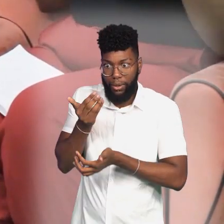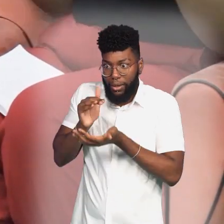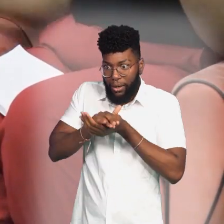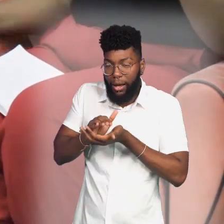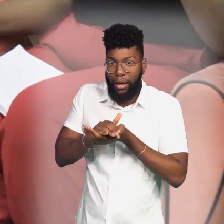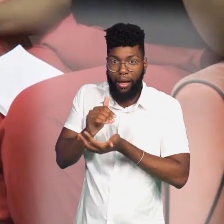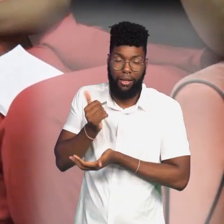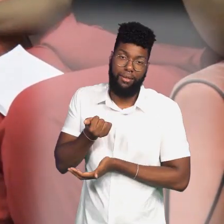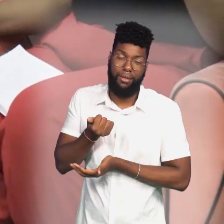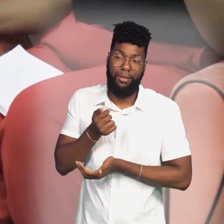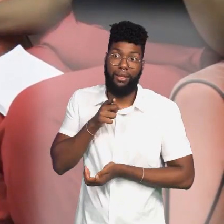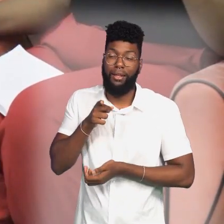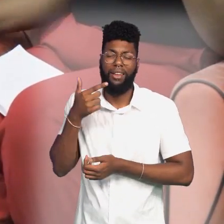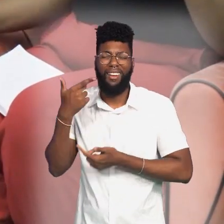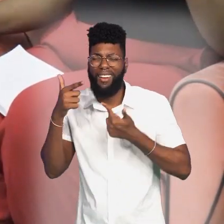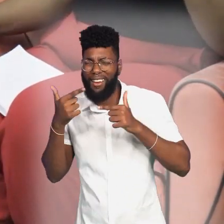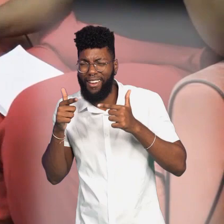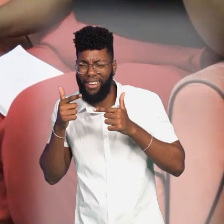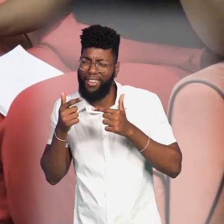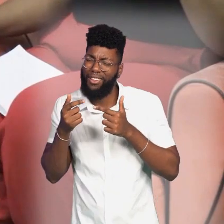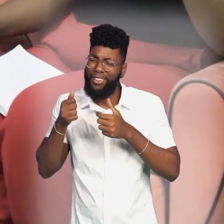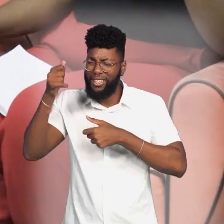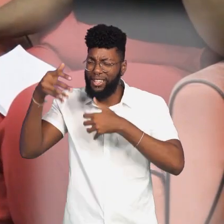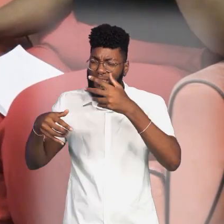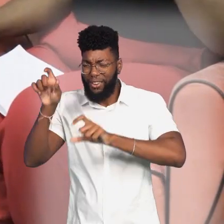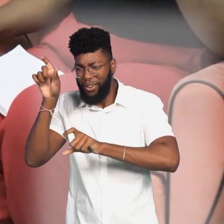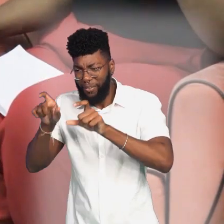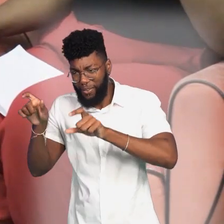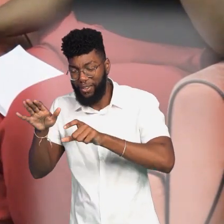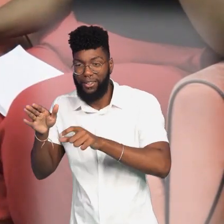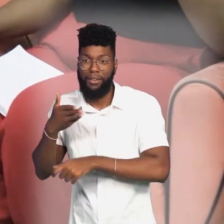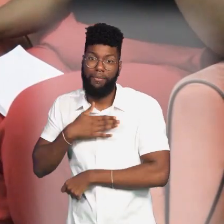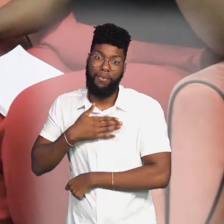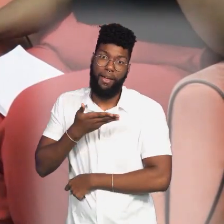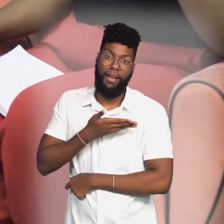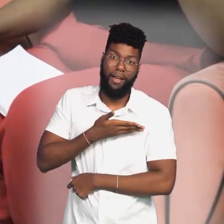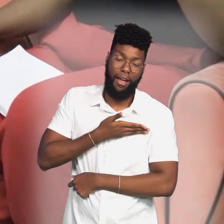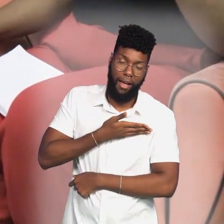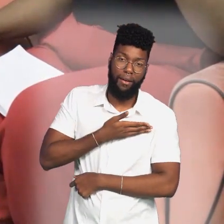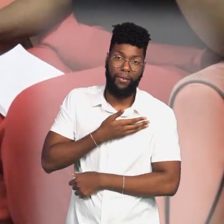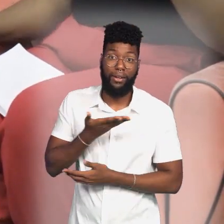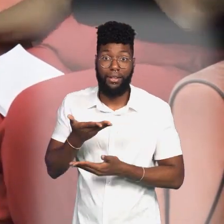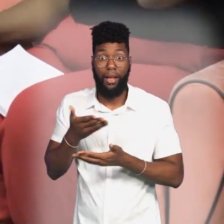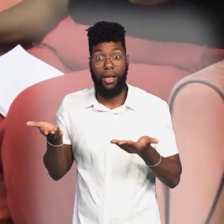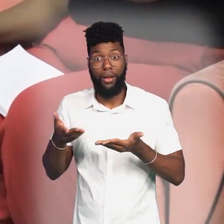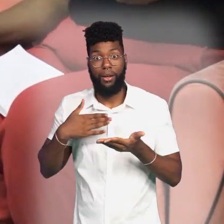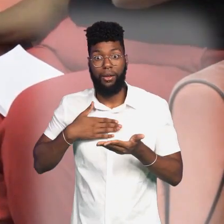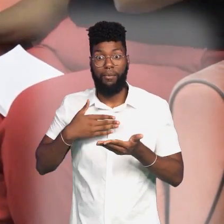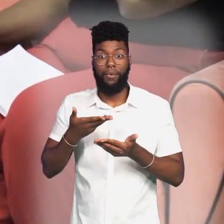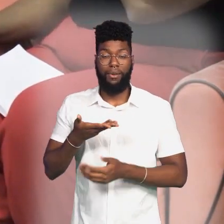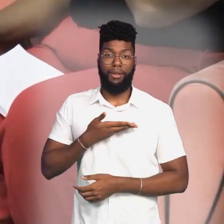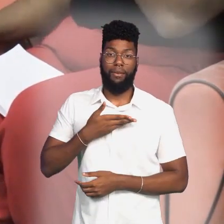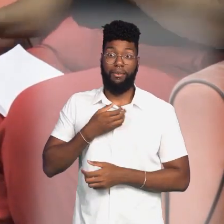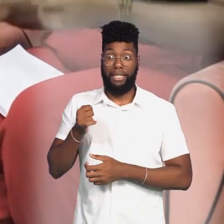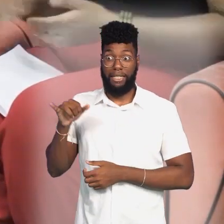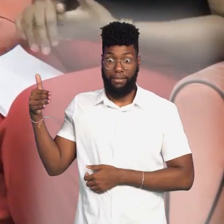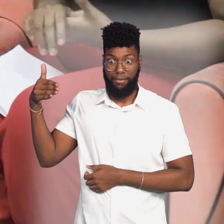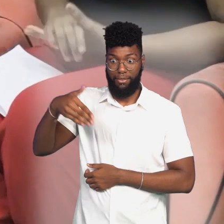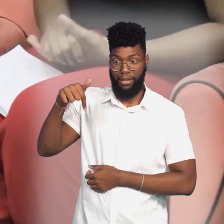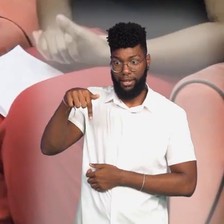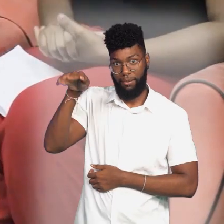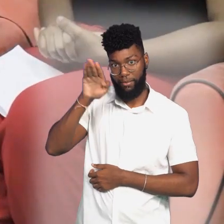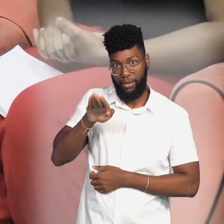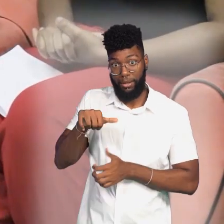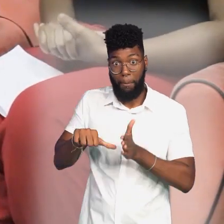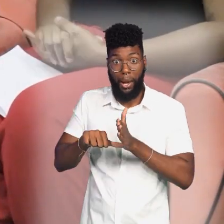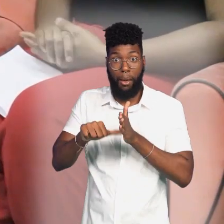contou para todo mundo. Aí meus amigos aqui, a primeira coisa que eles sabem é segurar a minha mão. Então,